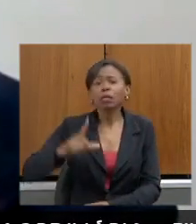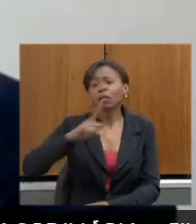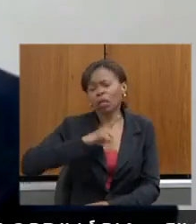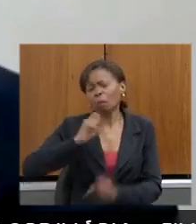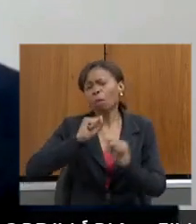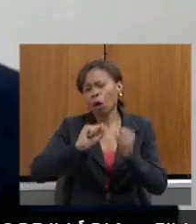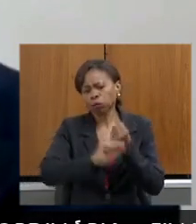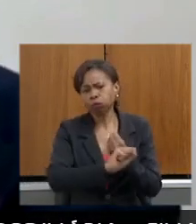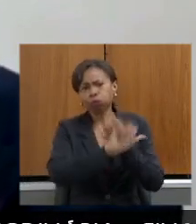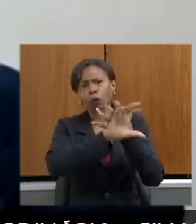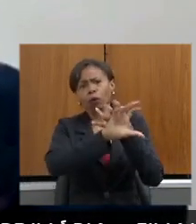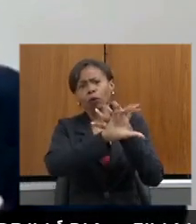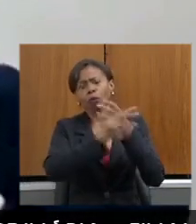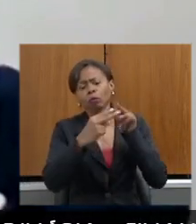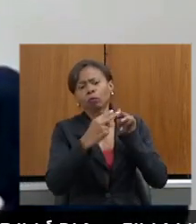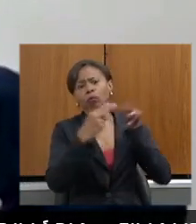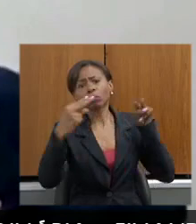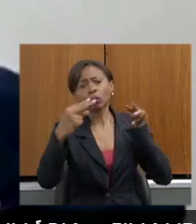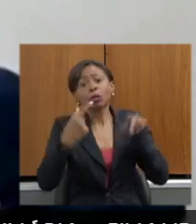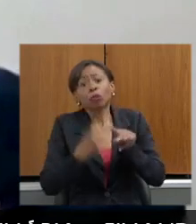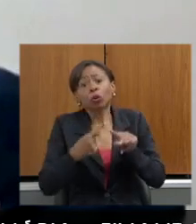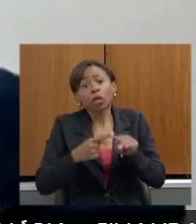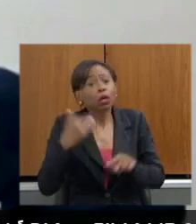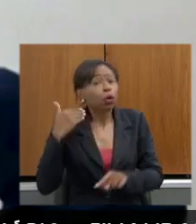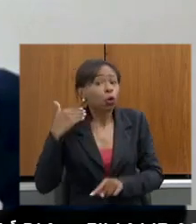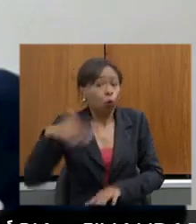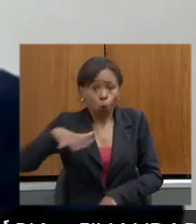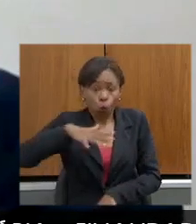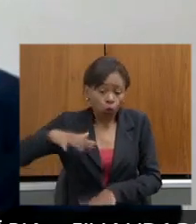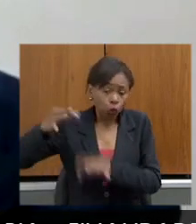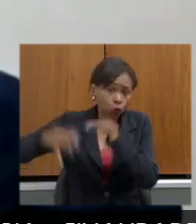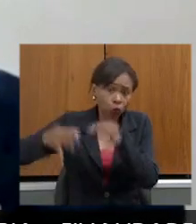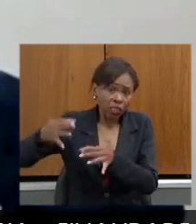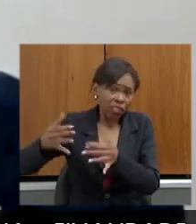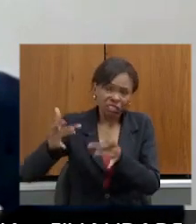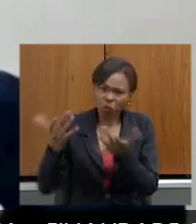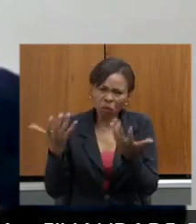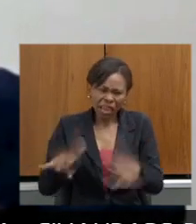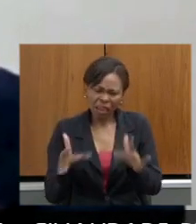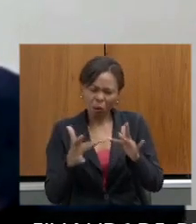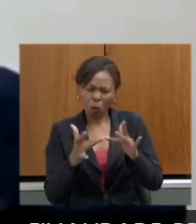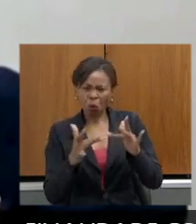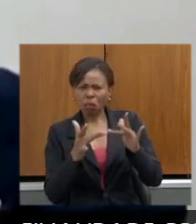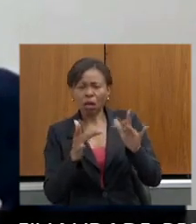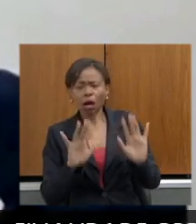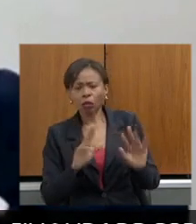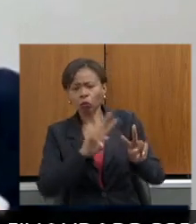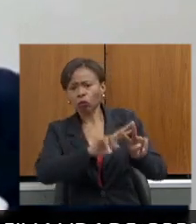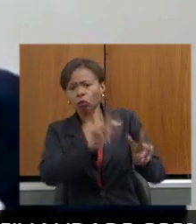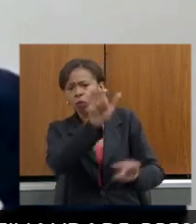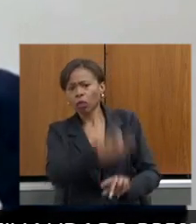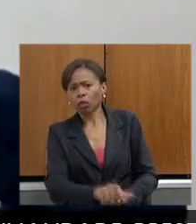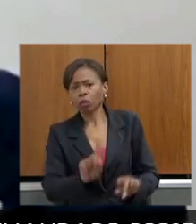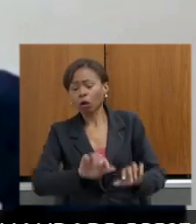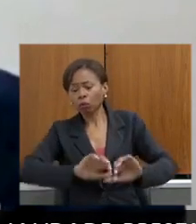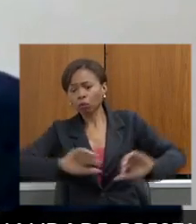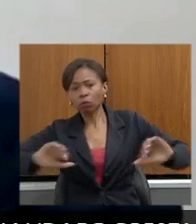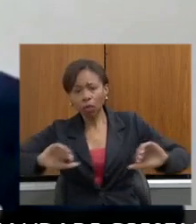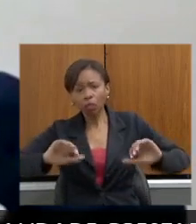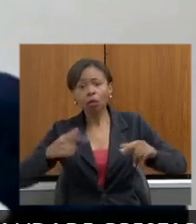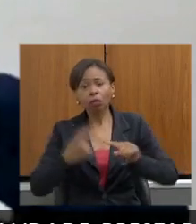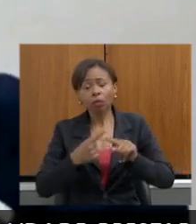conference porque o judiciário O que é assim ele não quer muito contato com o preso a necessidade de